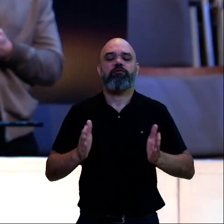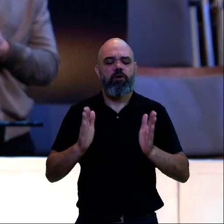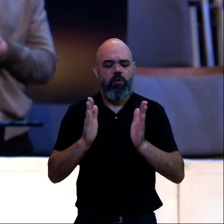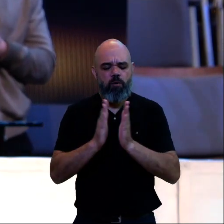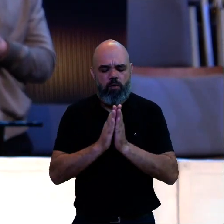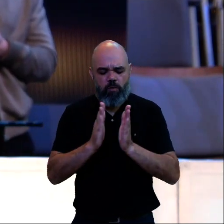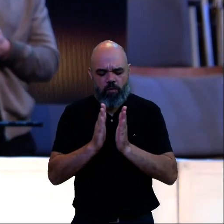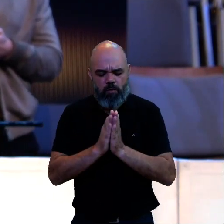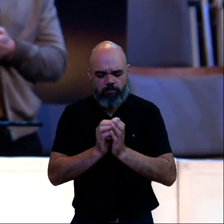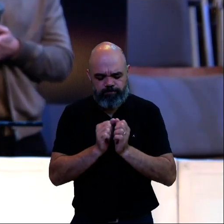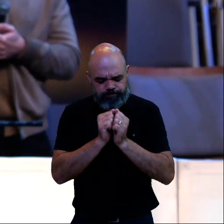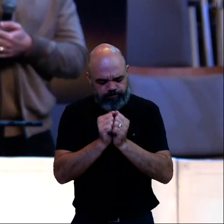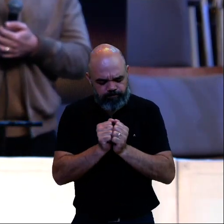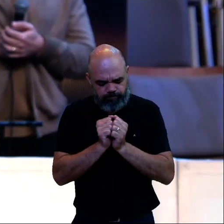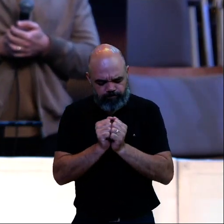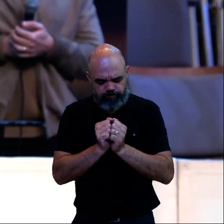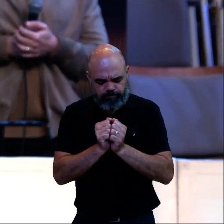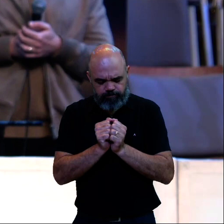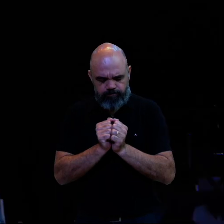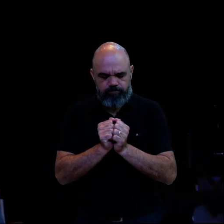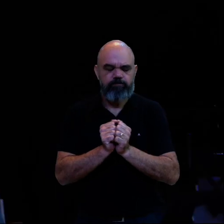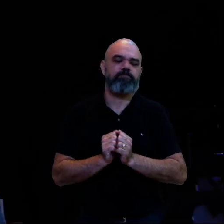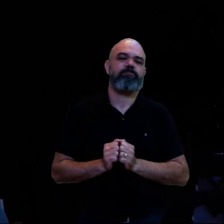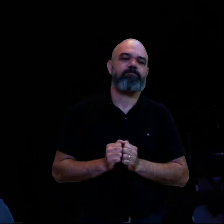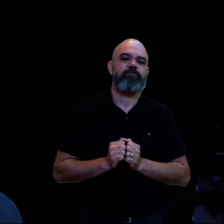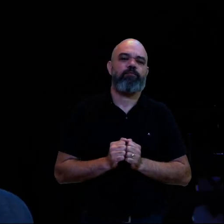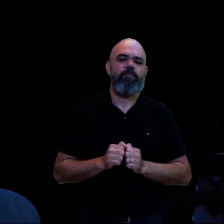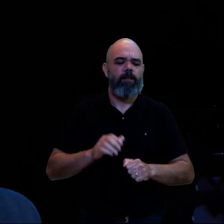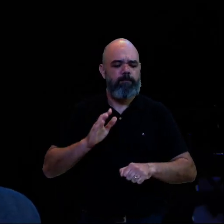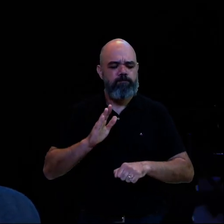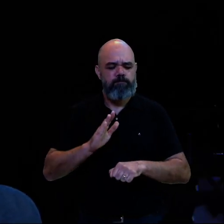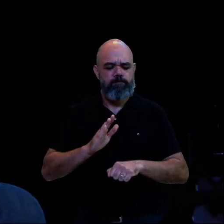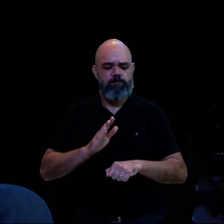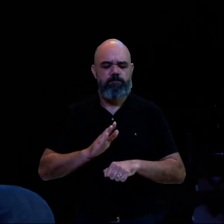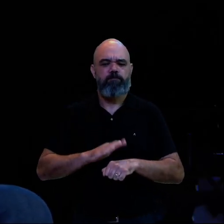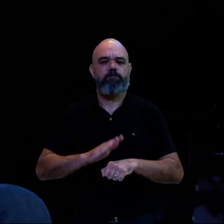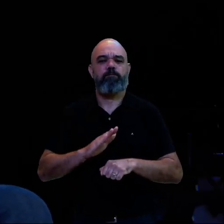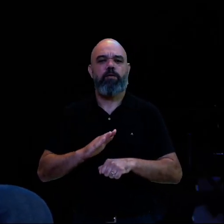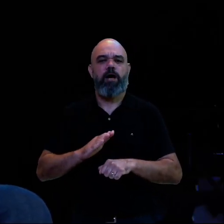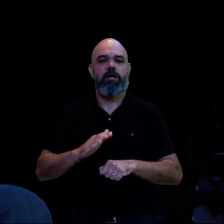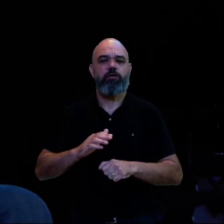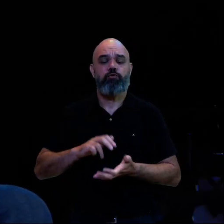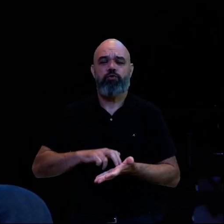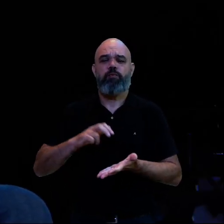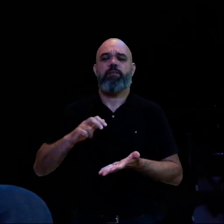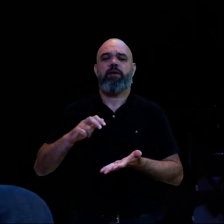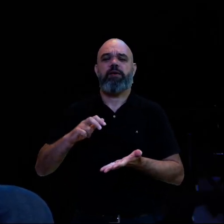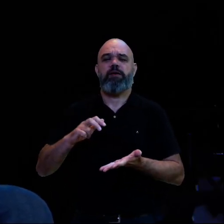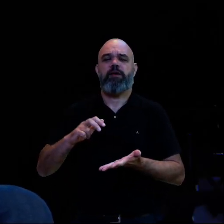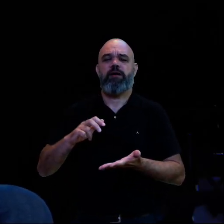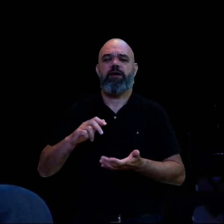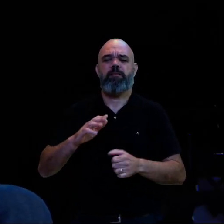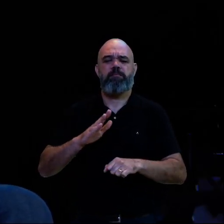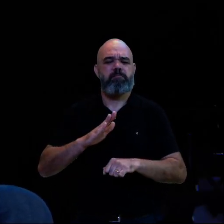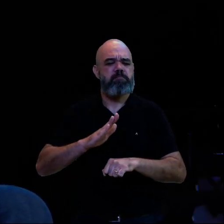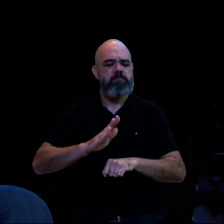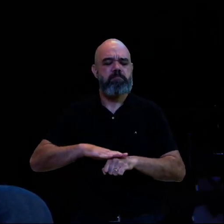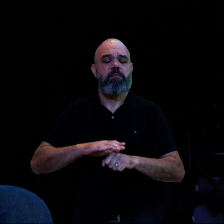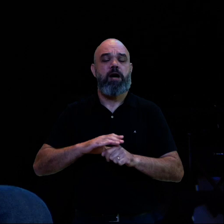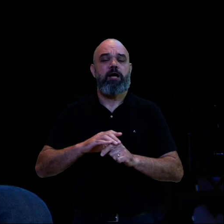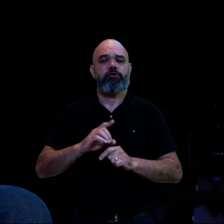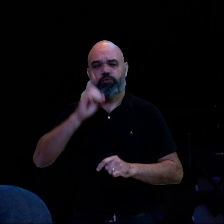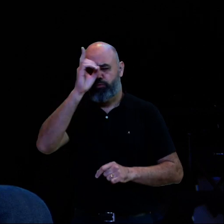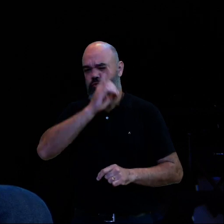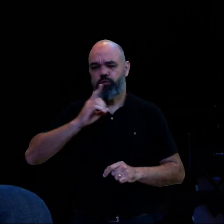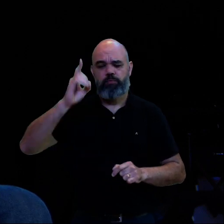junto comigo nesse sentido. Muito mais só do que mais uma manhã, muito mais do que mais um